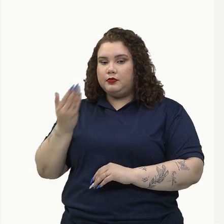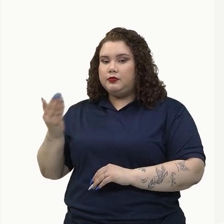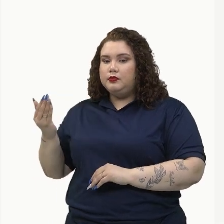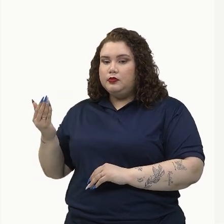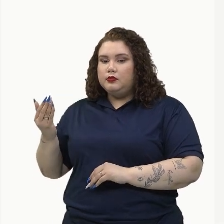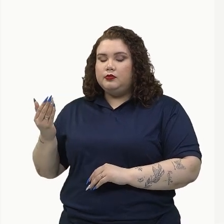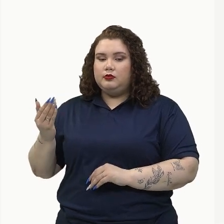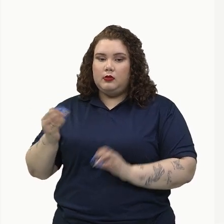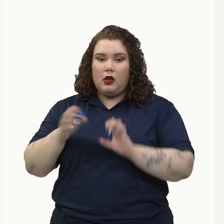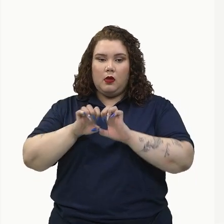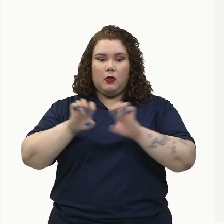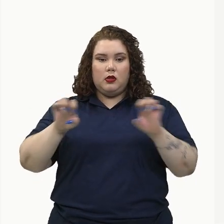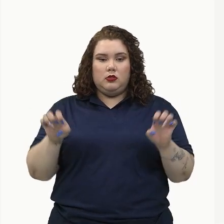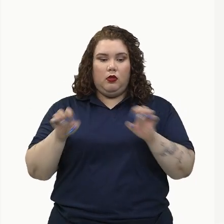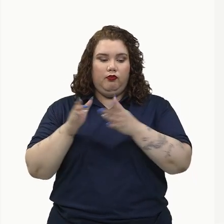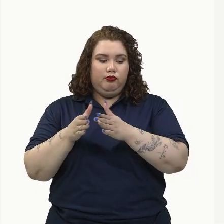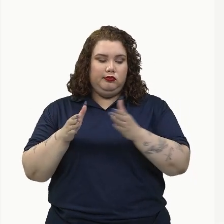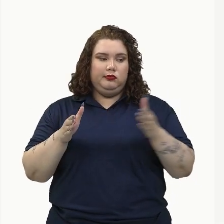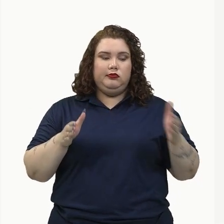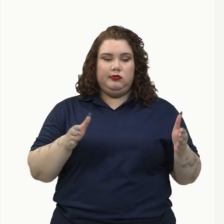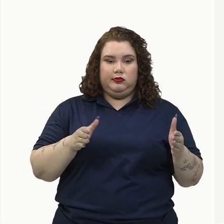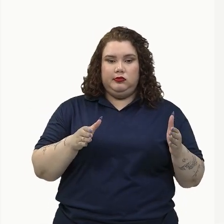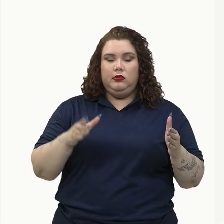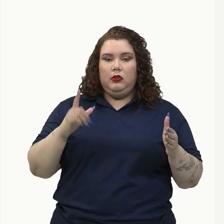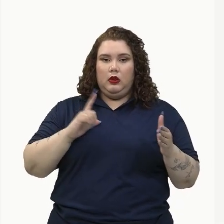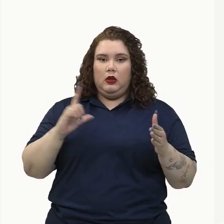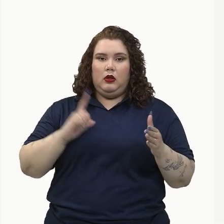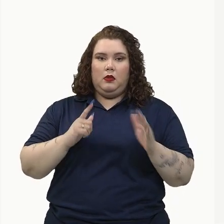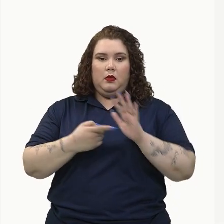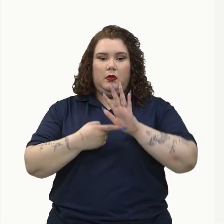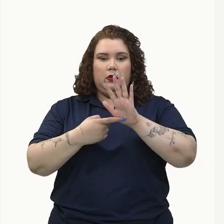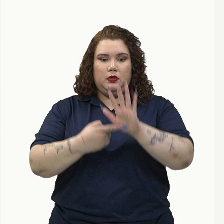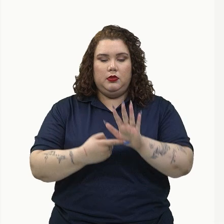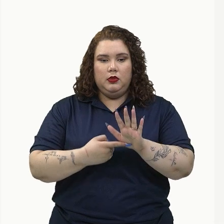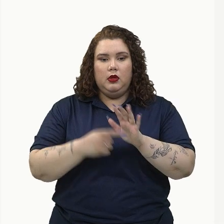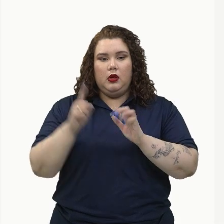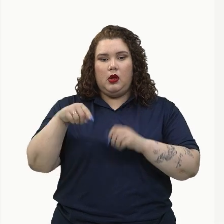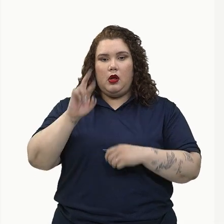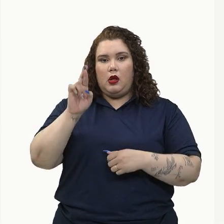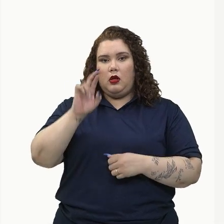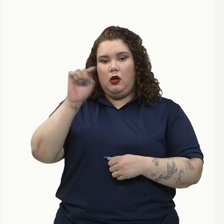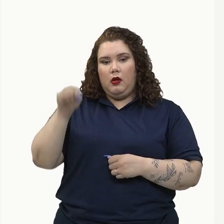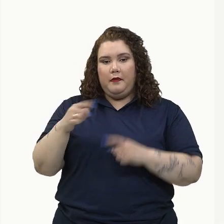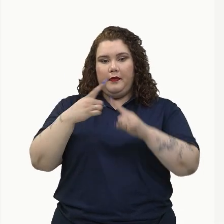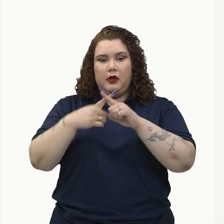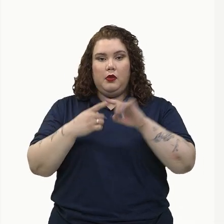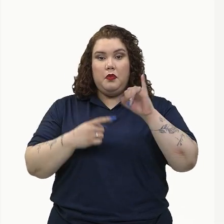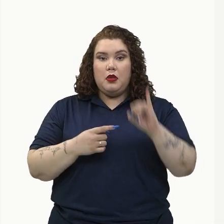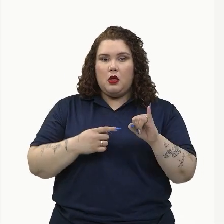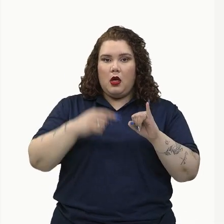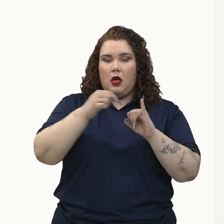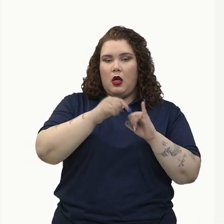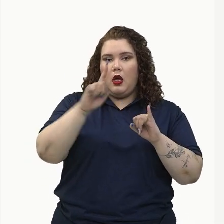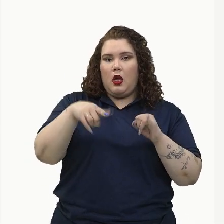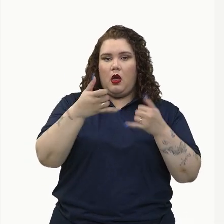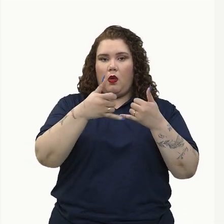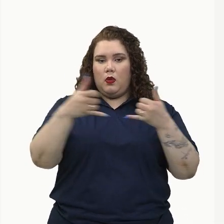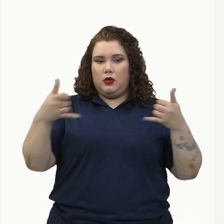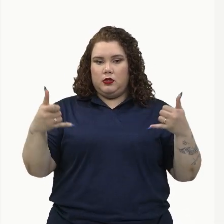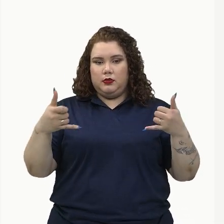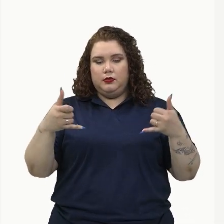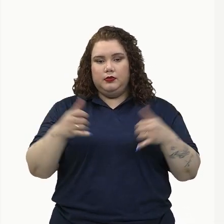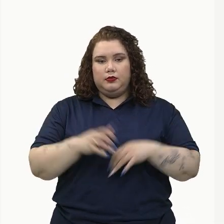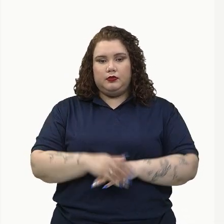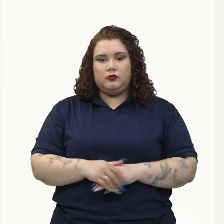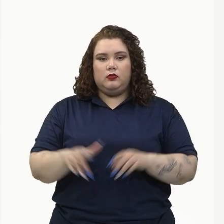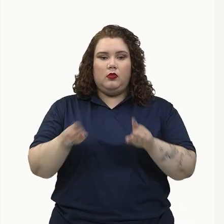ó, exatamente a indicação da nossa corrente elétrica, o I. Também tem a presença aqui, ó,